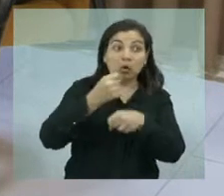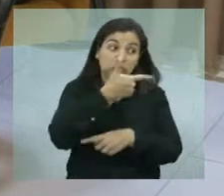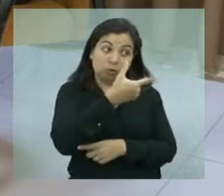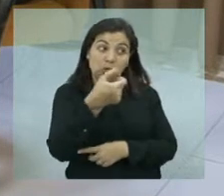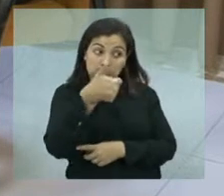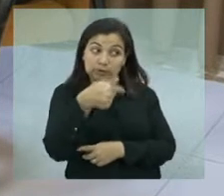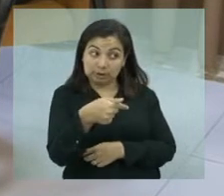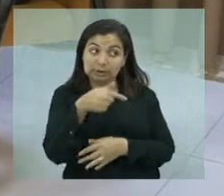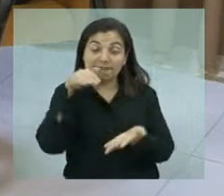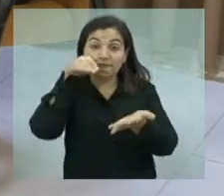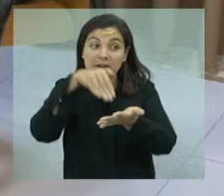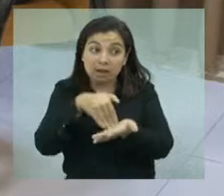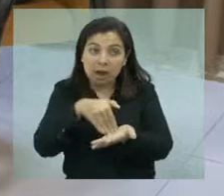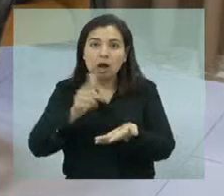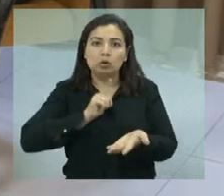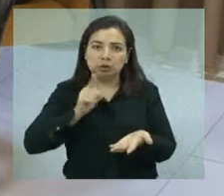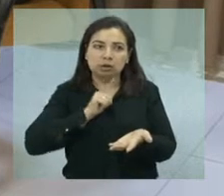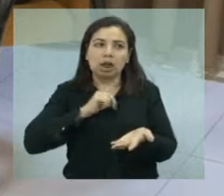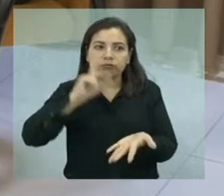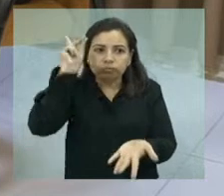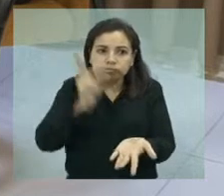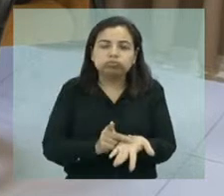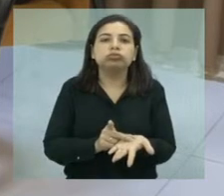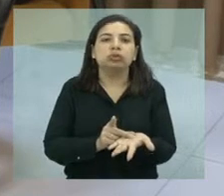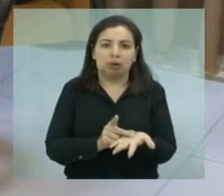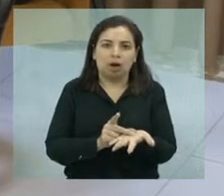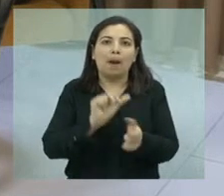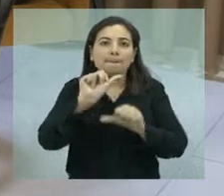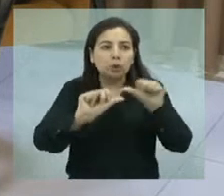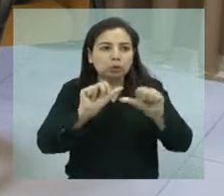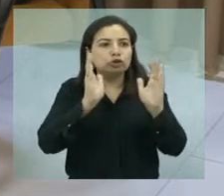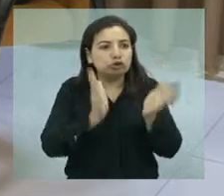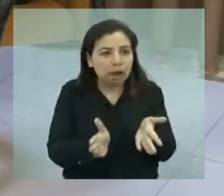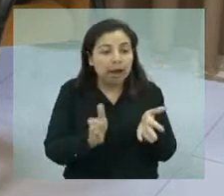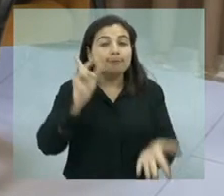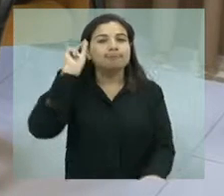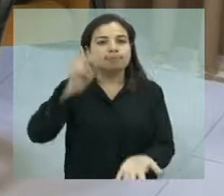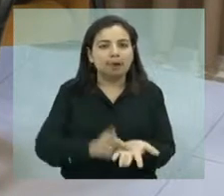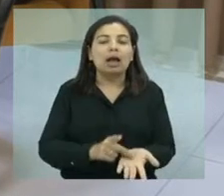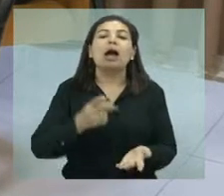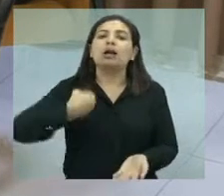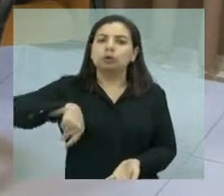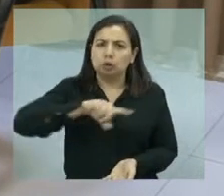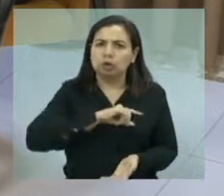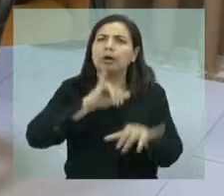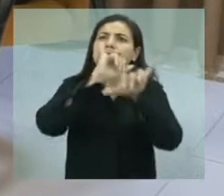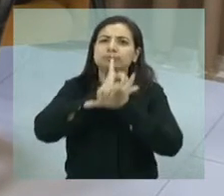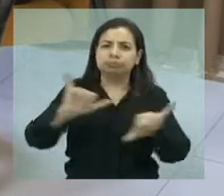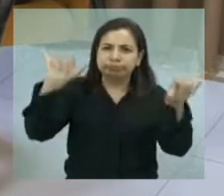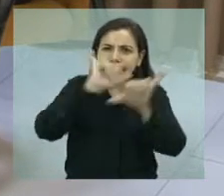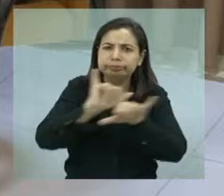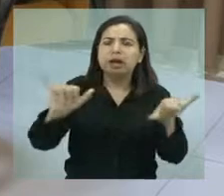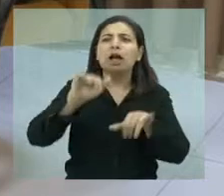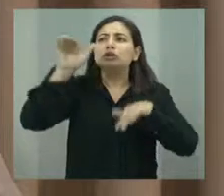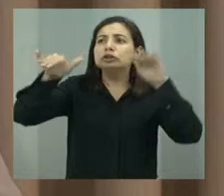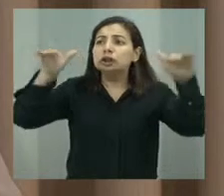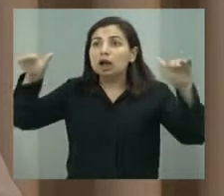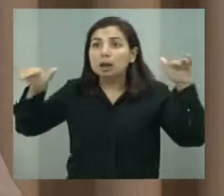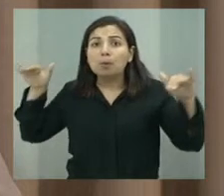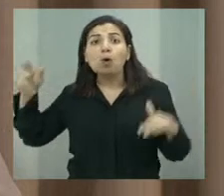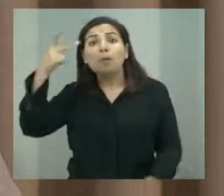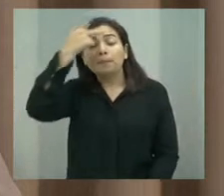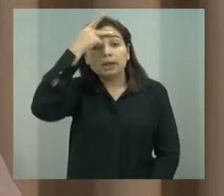2017, final de 2017. Isso. E aí a gente fez uma ampla divulgação, né, chamou pessoas que